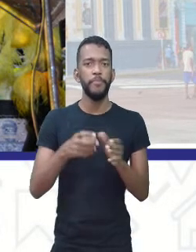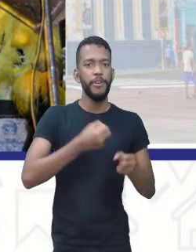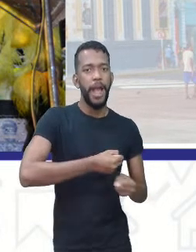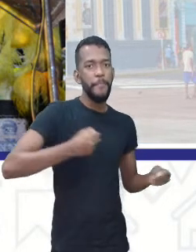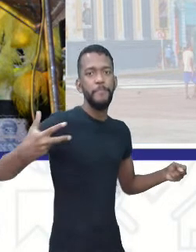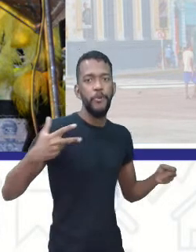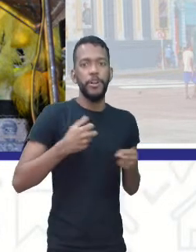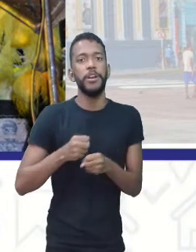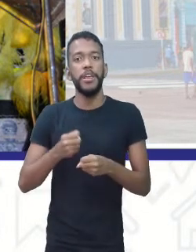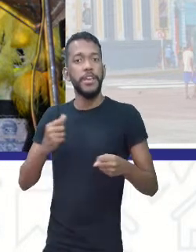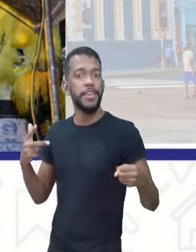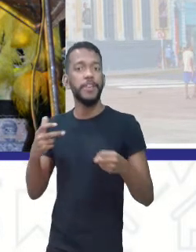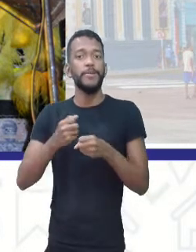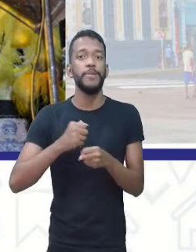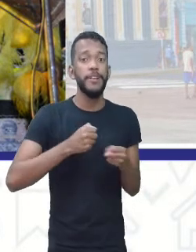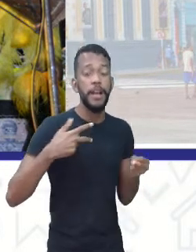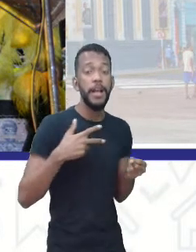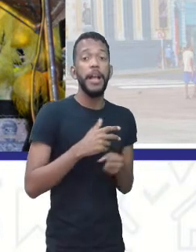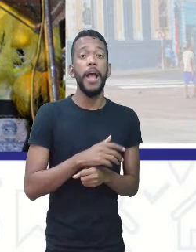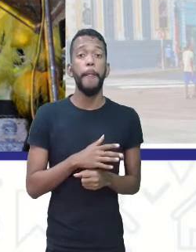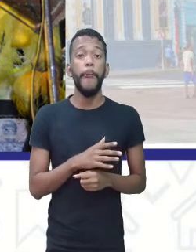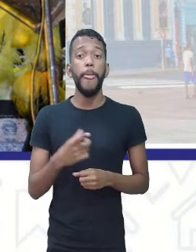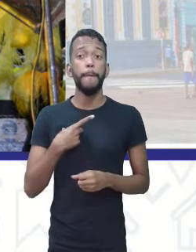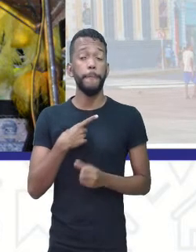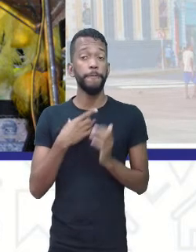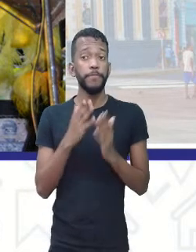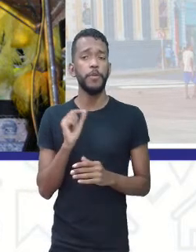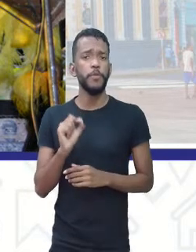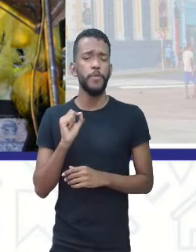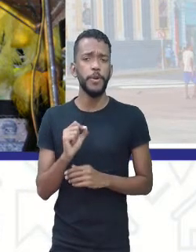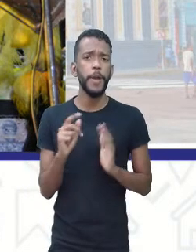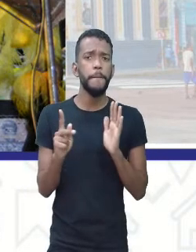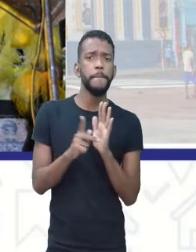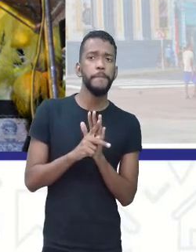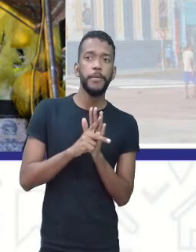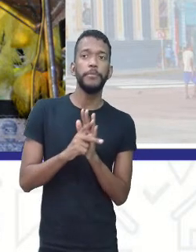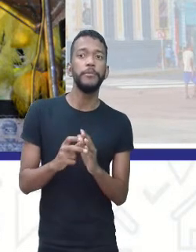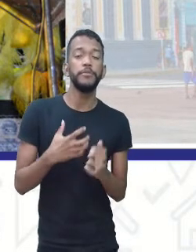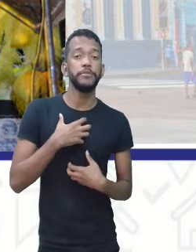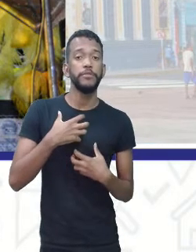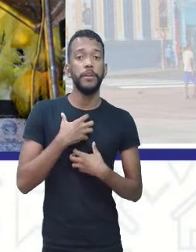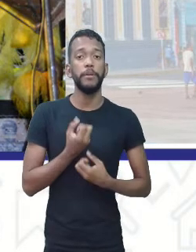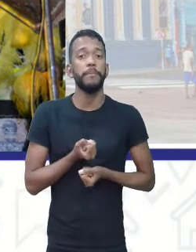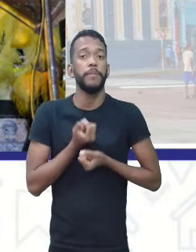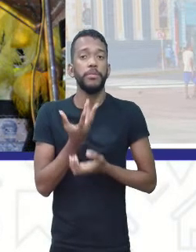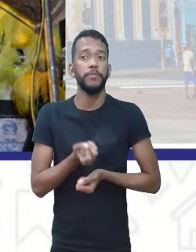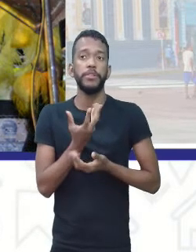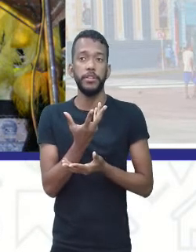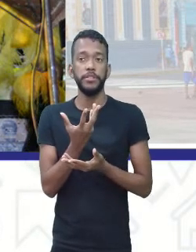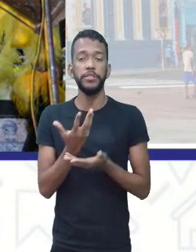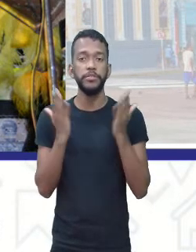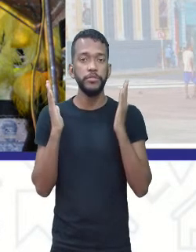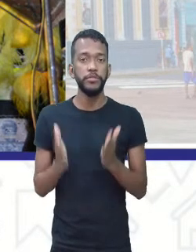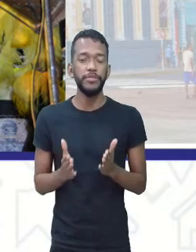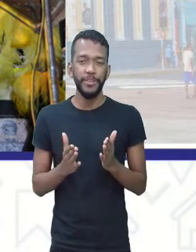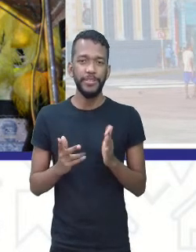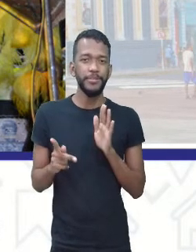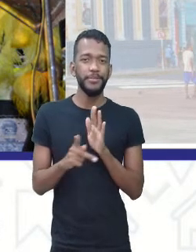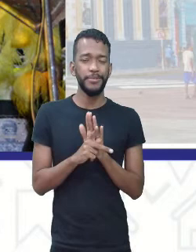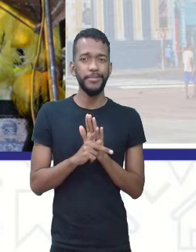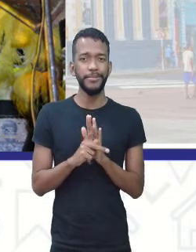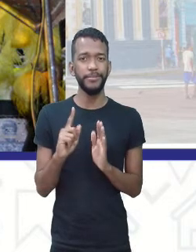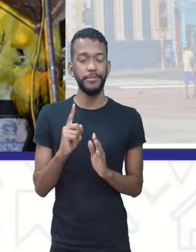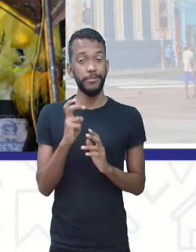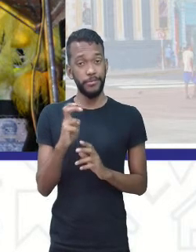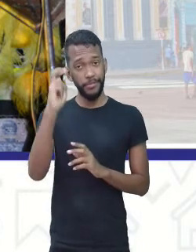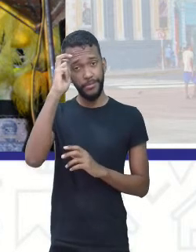A apresentação de caboclinhos, ela também é uma outra forma de manifestação artística e cultural, que nós